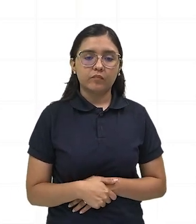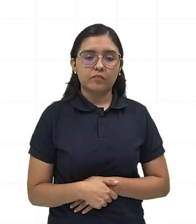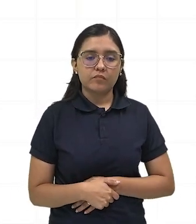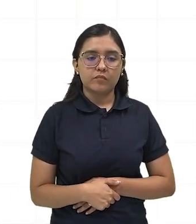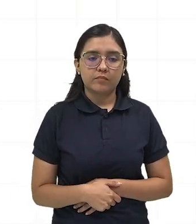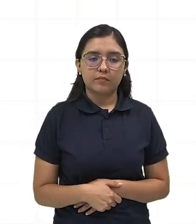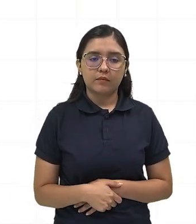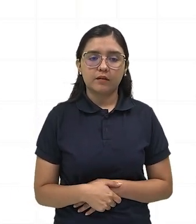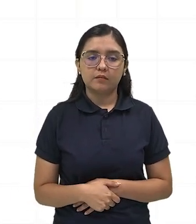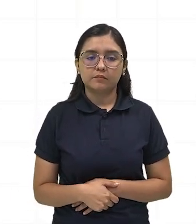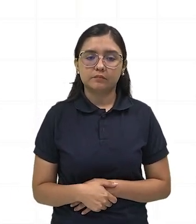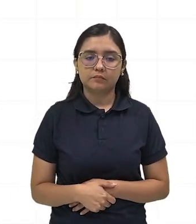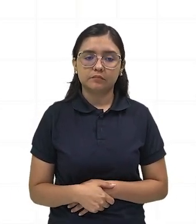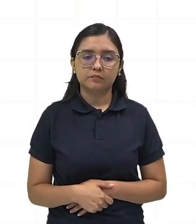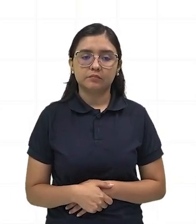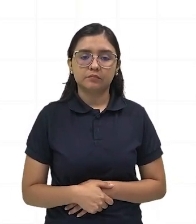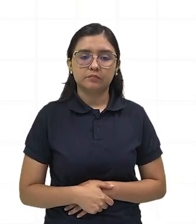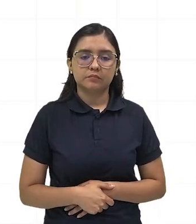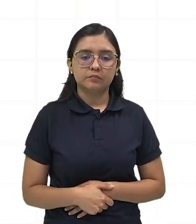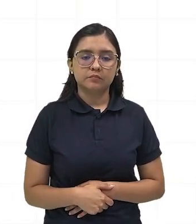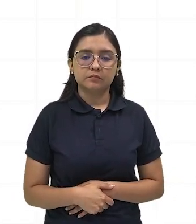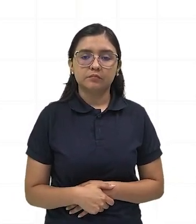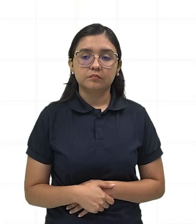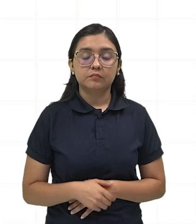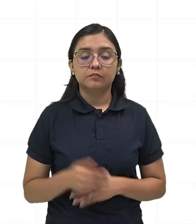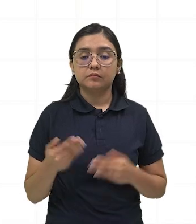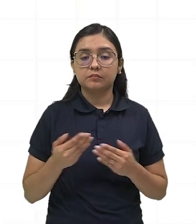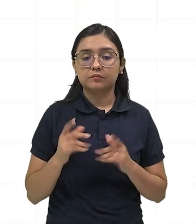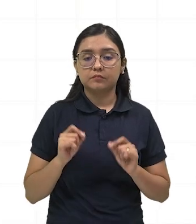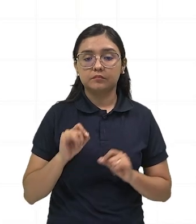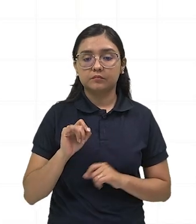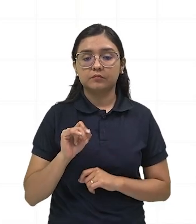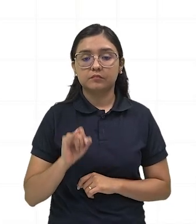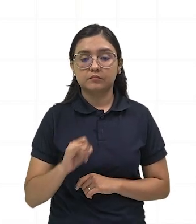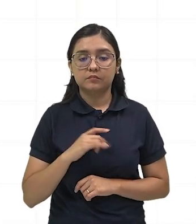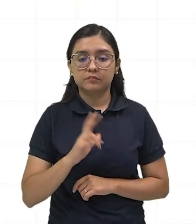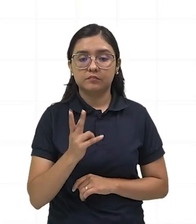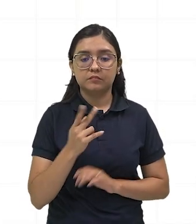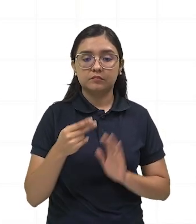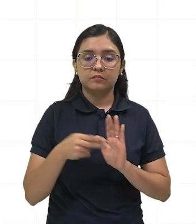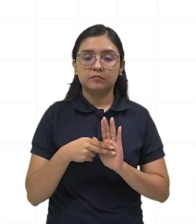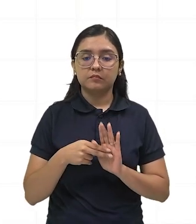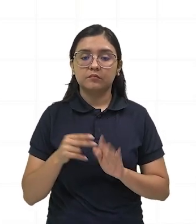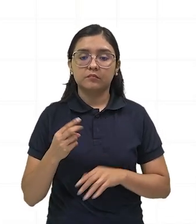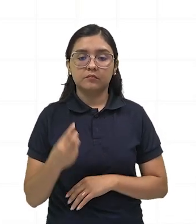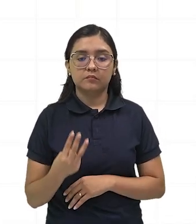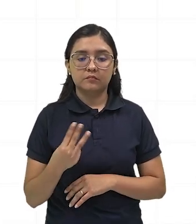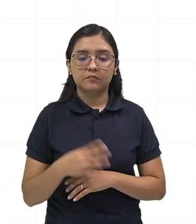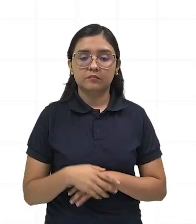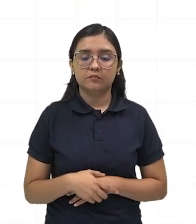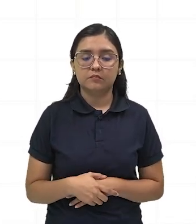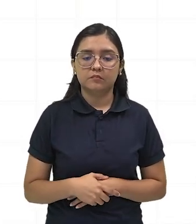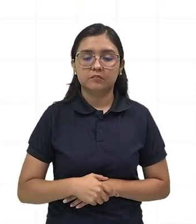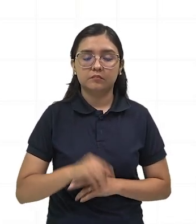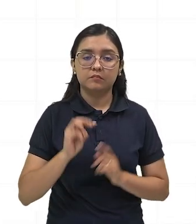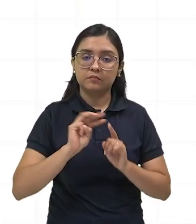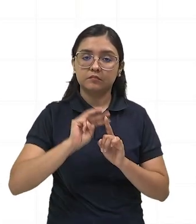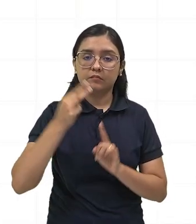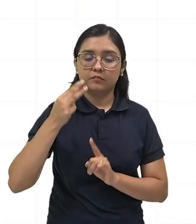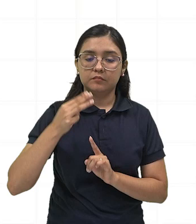Agora, se nós colocarmos H igual a 3, vamos triplicar,